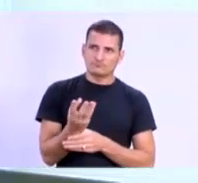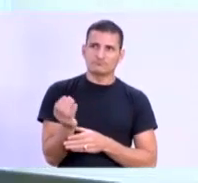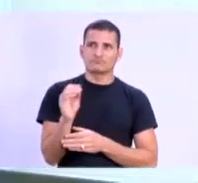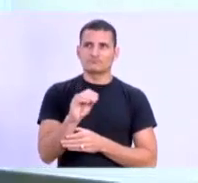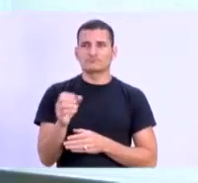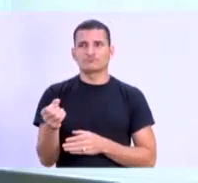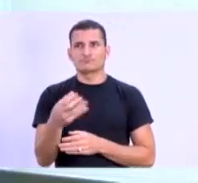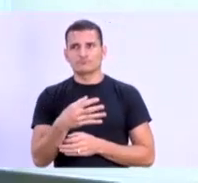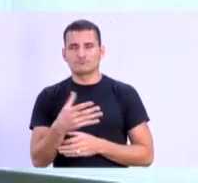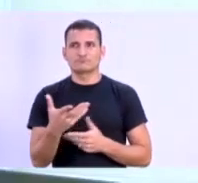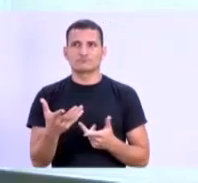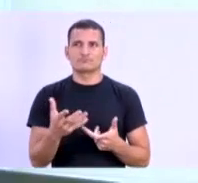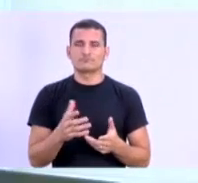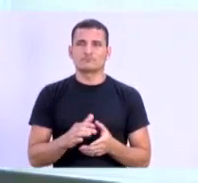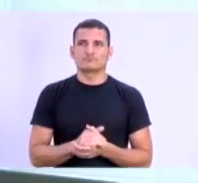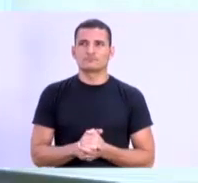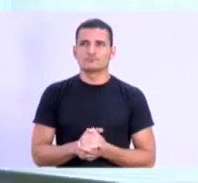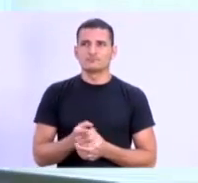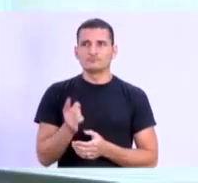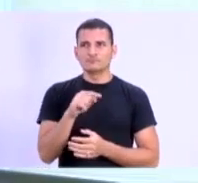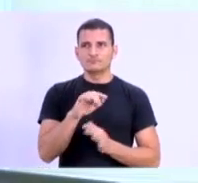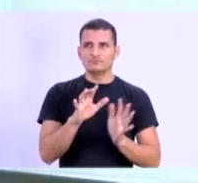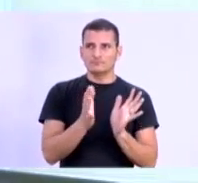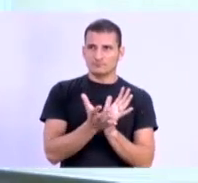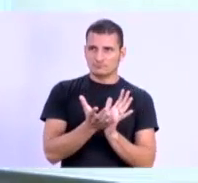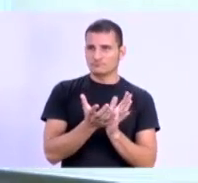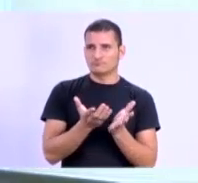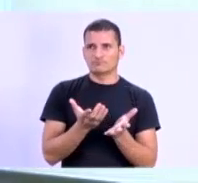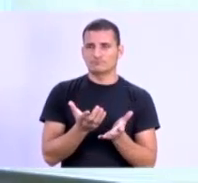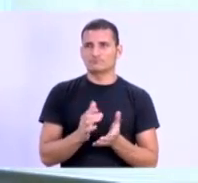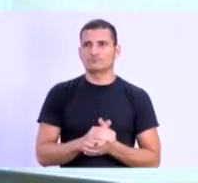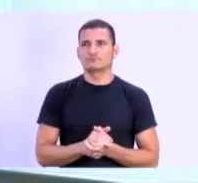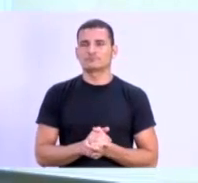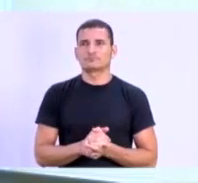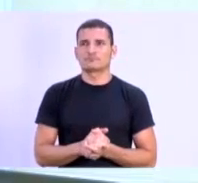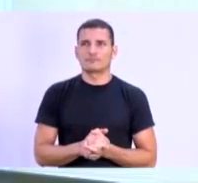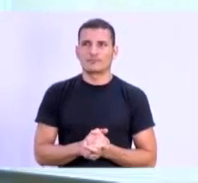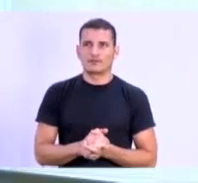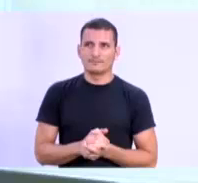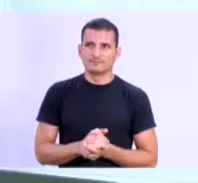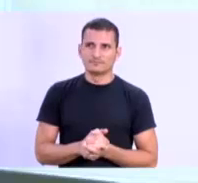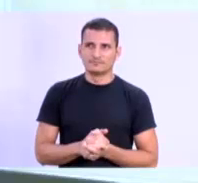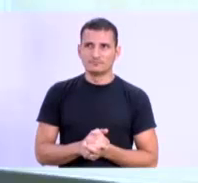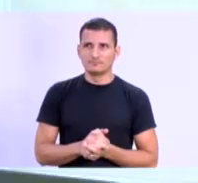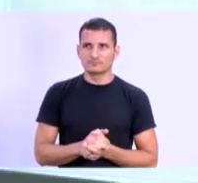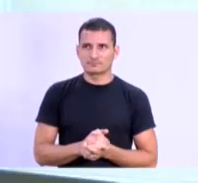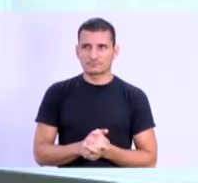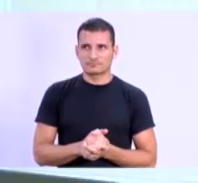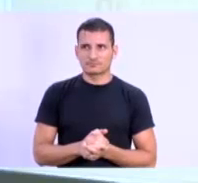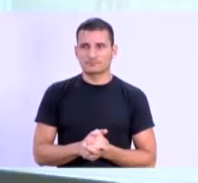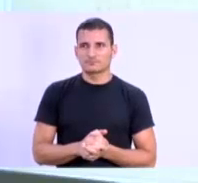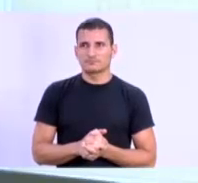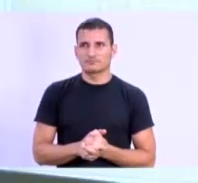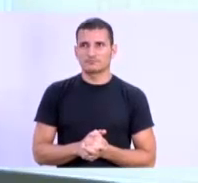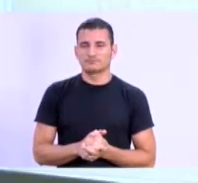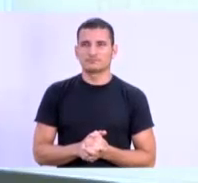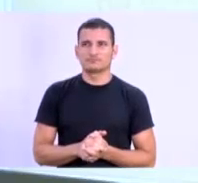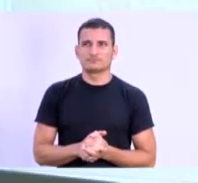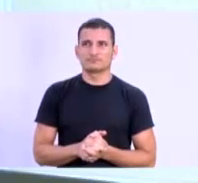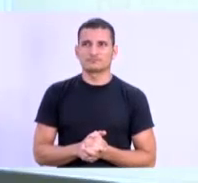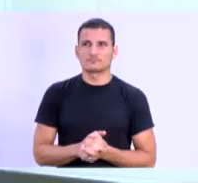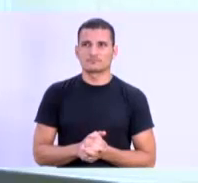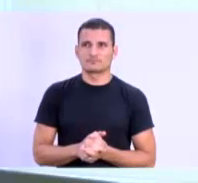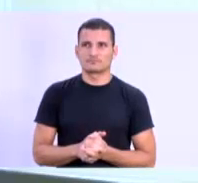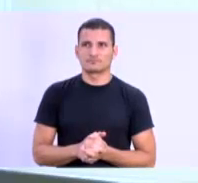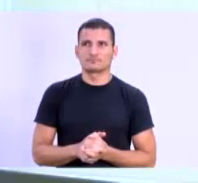elementos àquela coleção ao momento que eu quiser, assim como excluir. Bem, gente, nós tivemos então